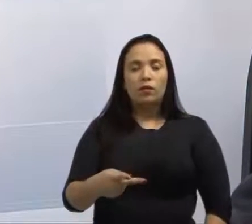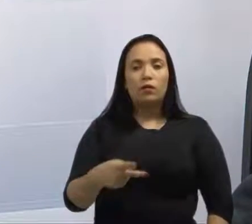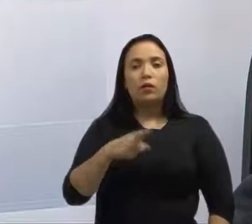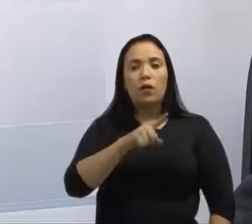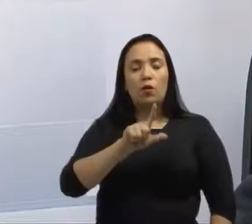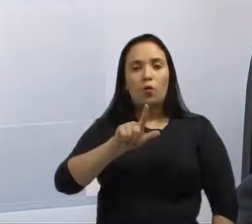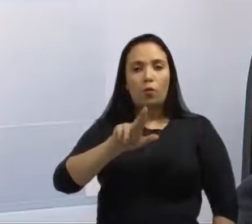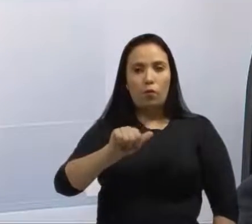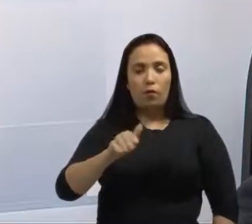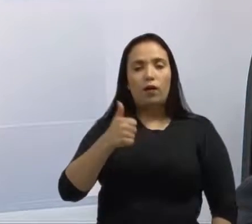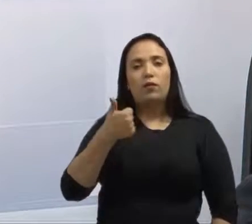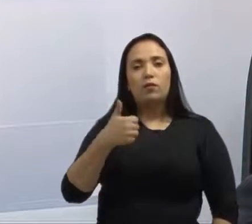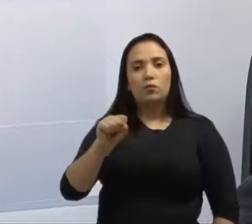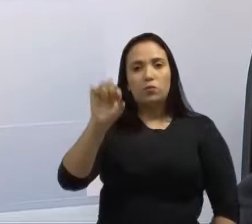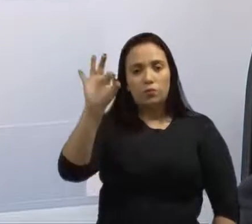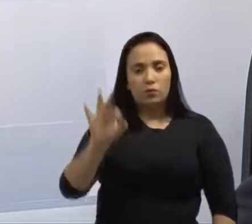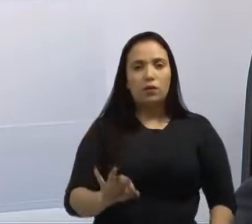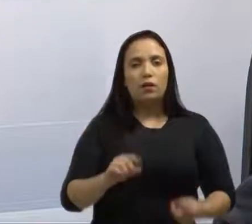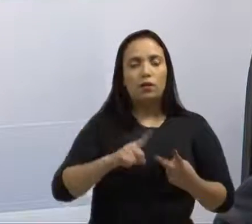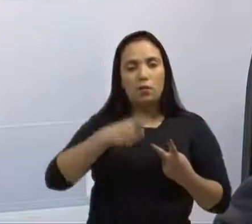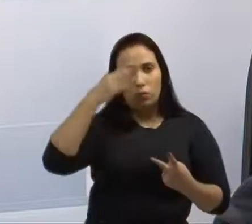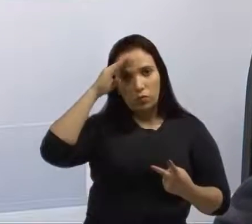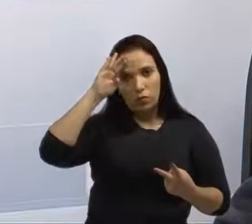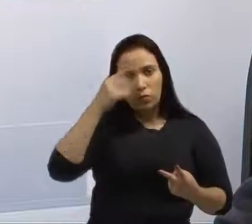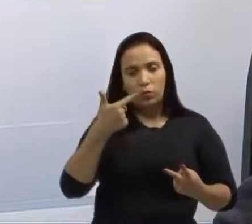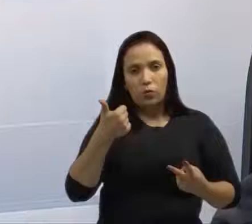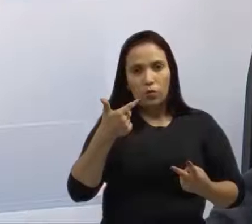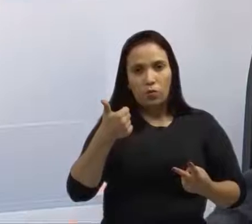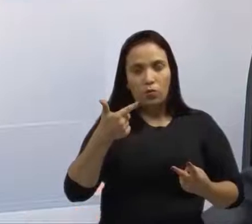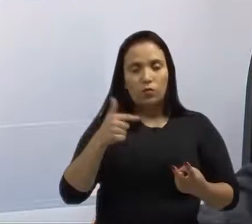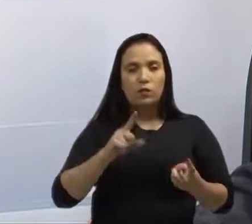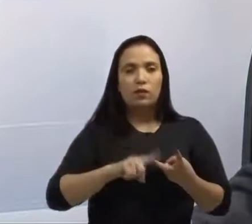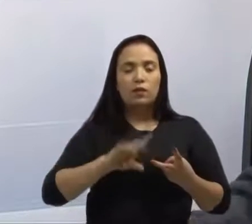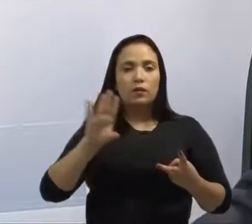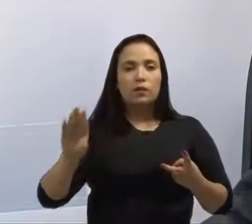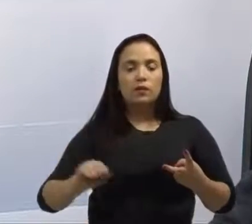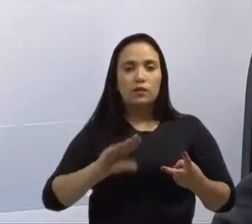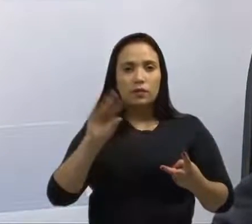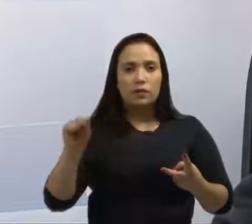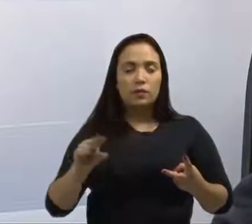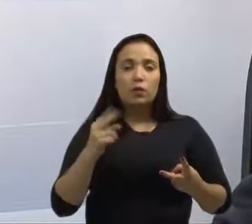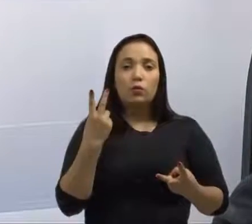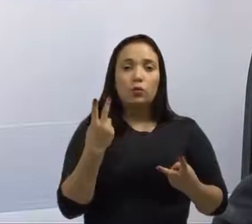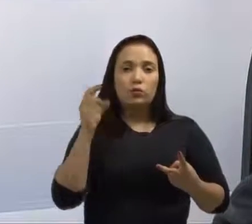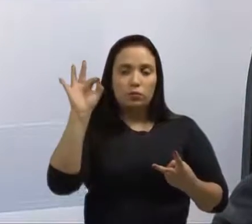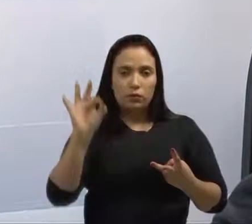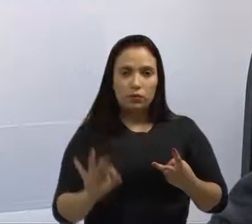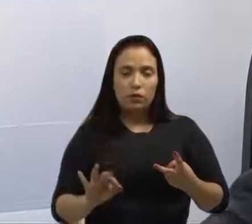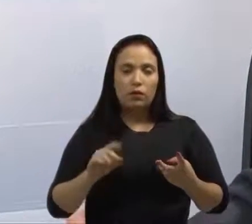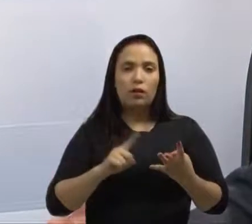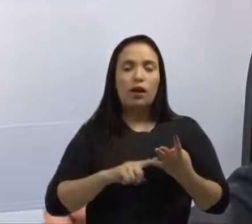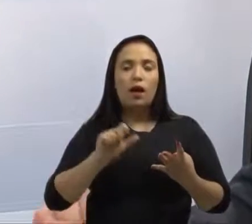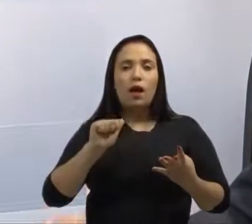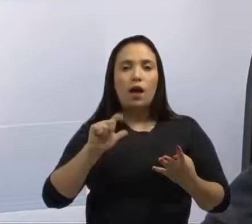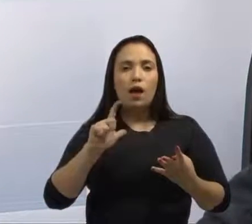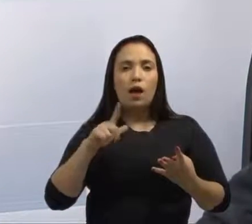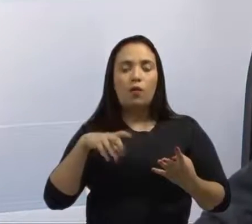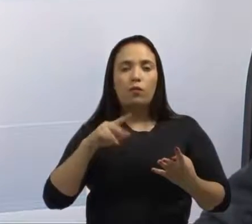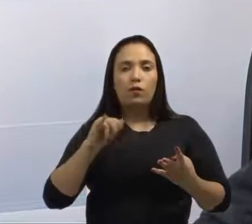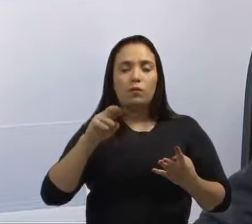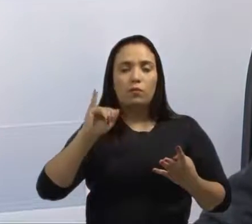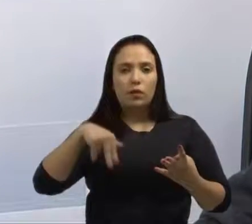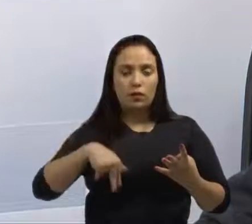com 18% dos votos, Bolsonaro 12%, Ciro Gomes fica com 2%, Geraldo Alckmin fica